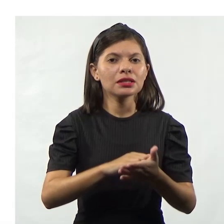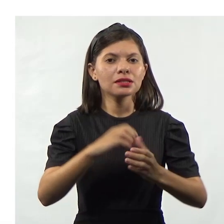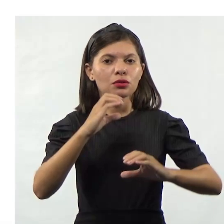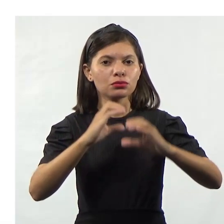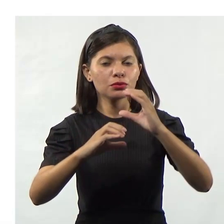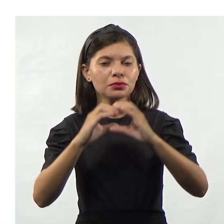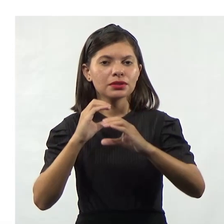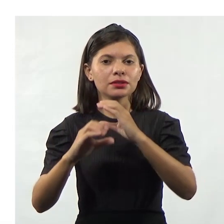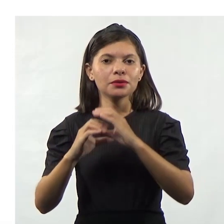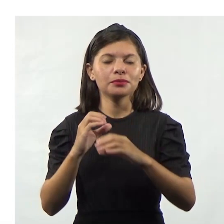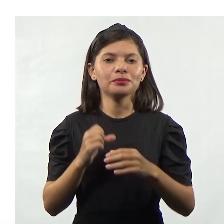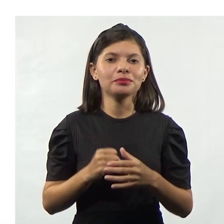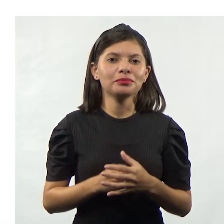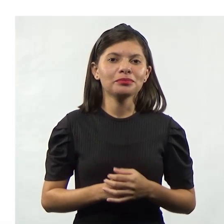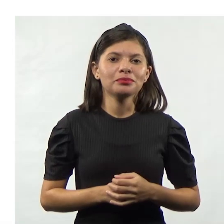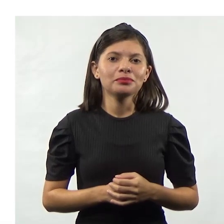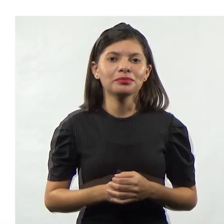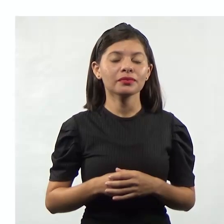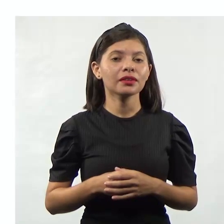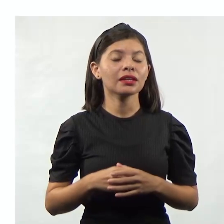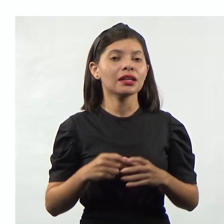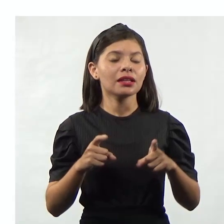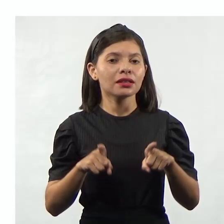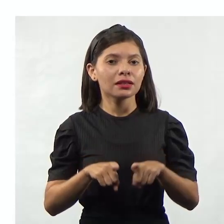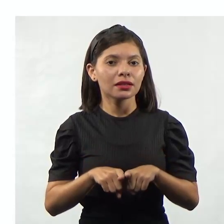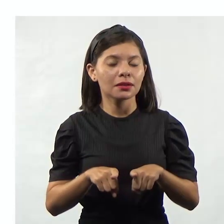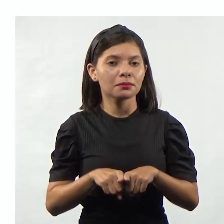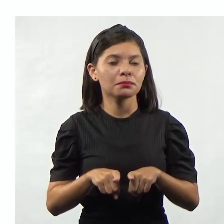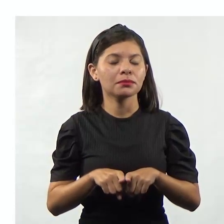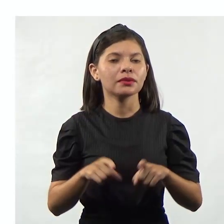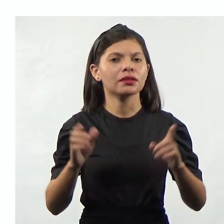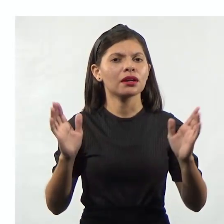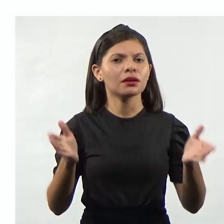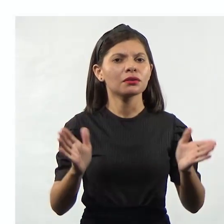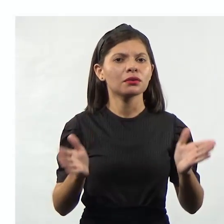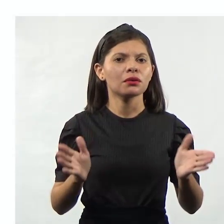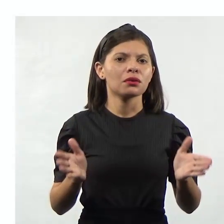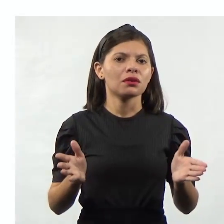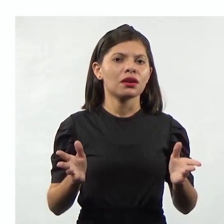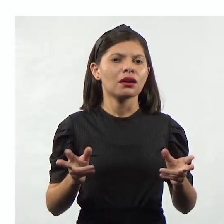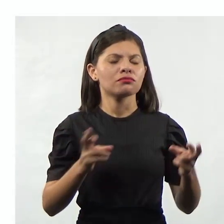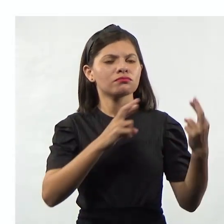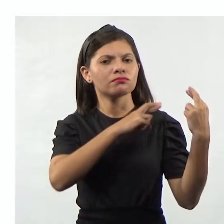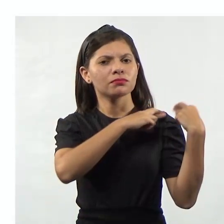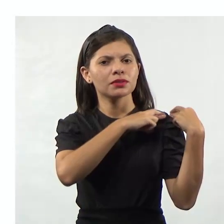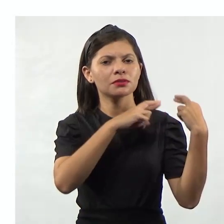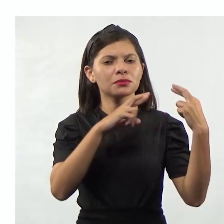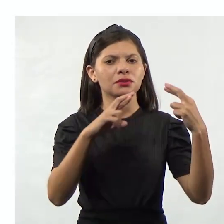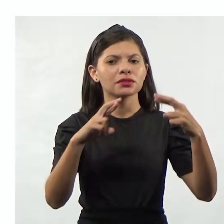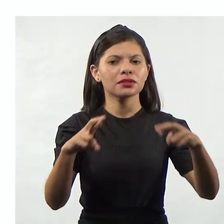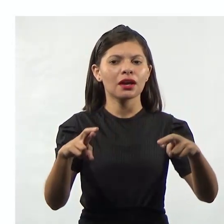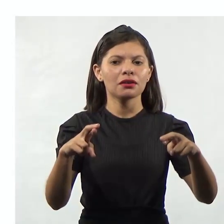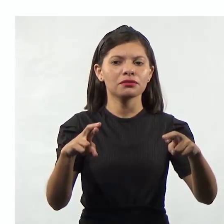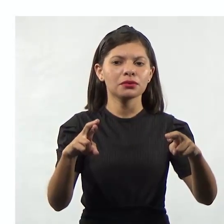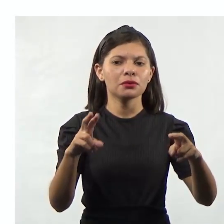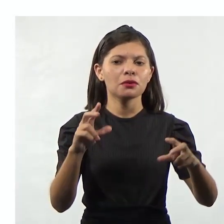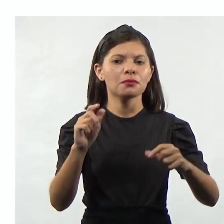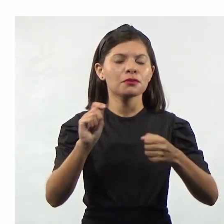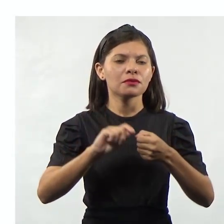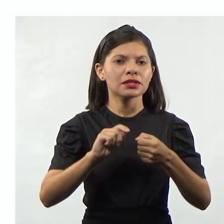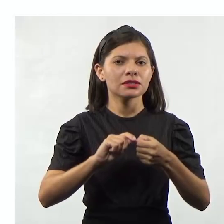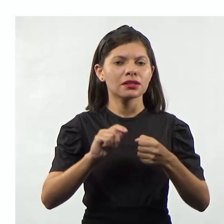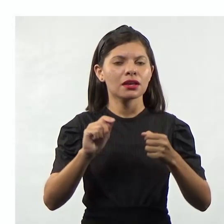de tecnologia de informação e comunicação. E agora o responsável